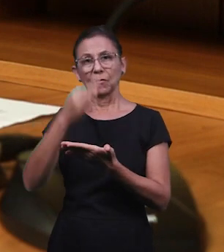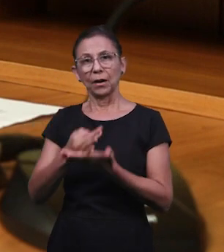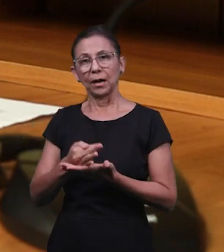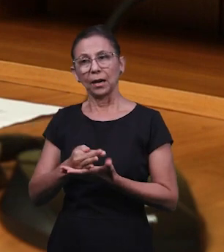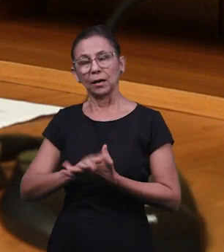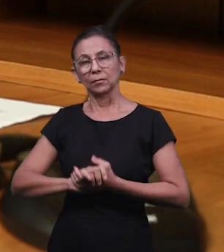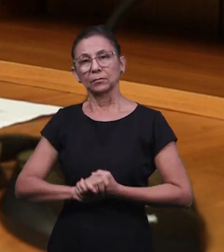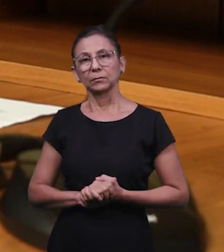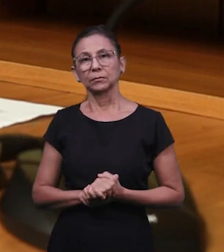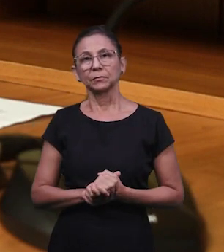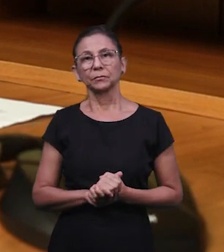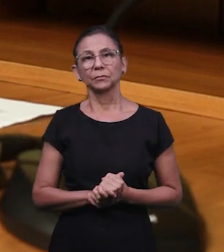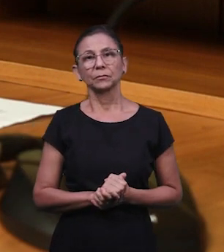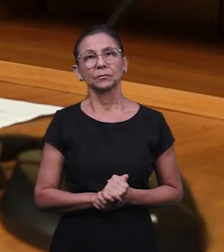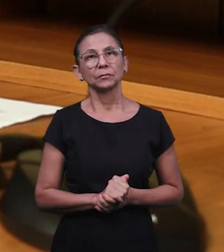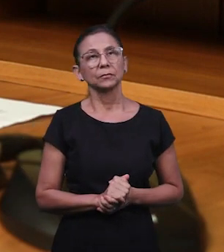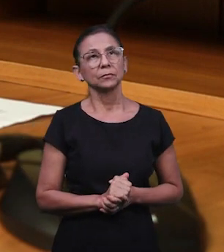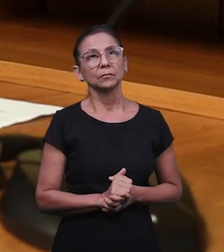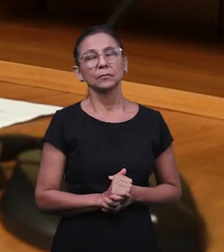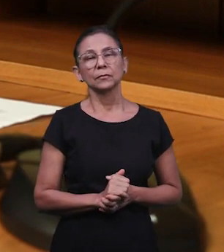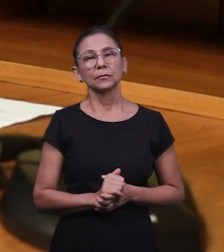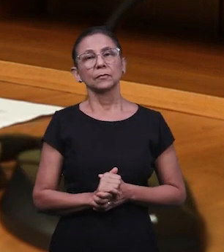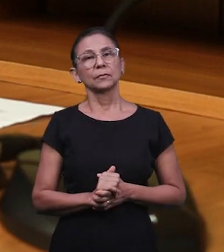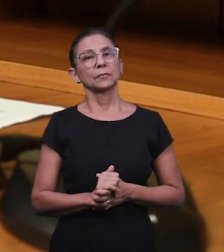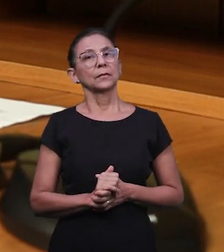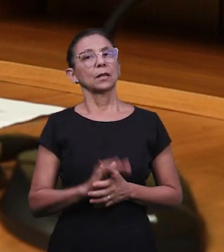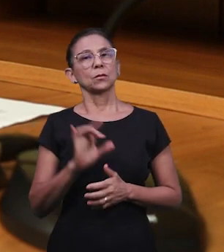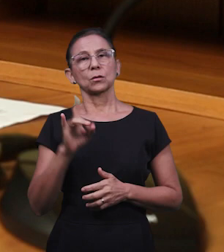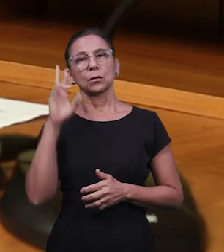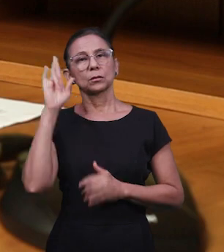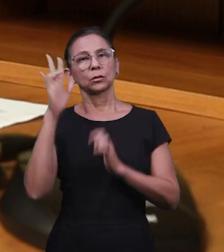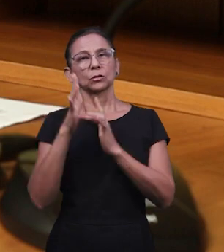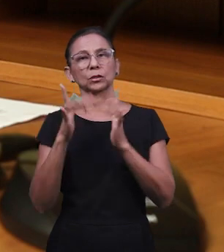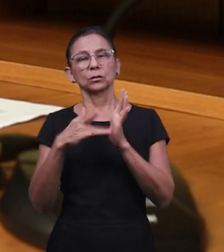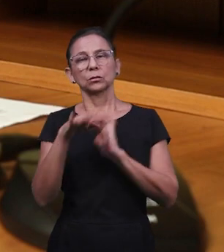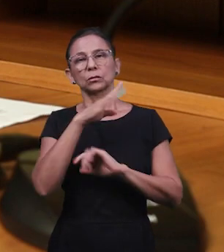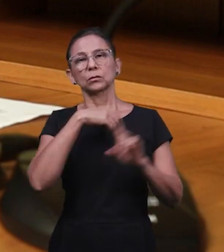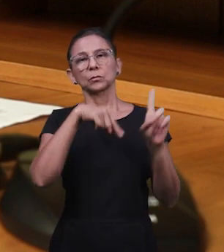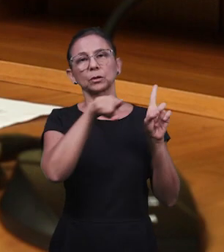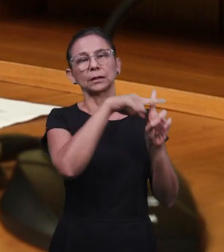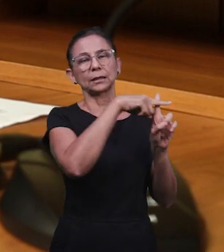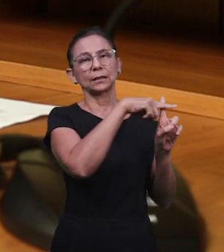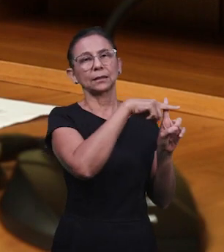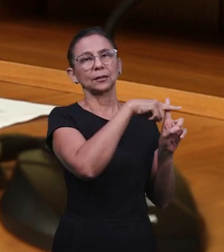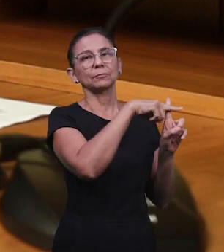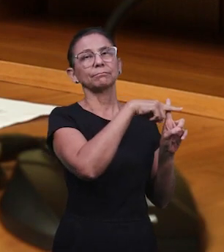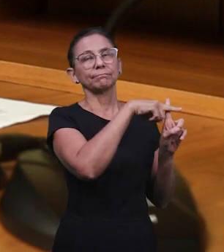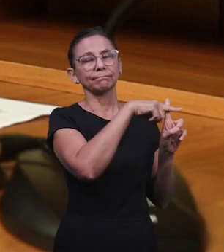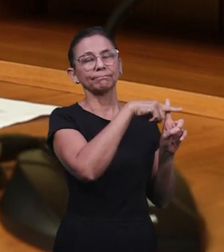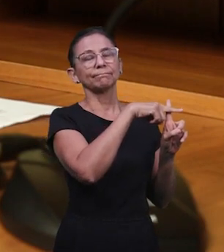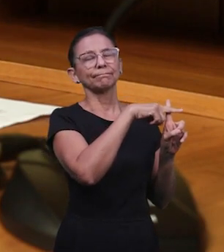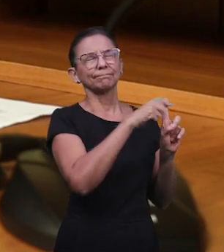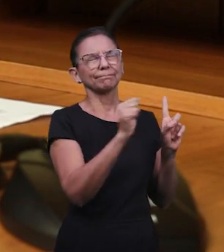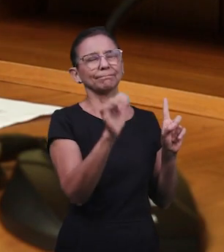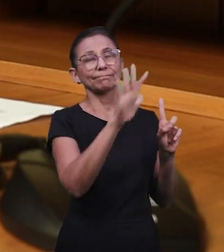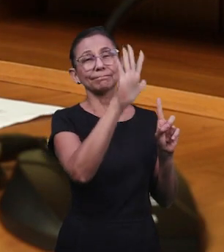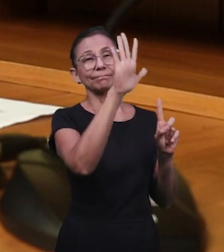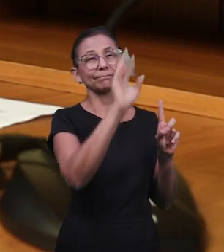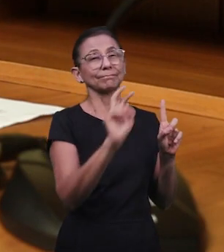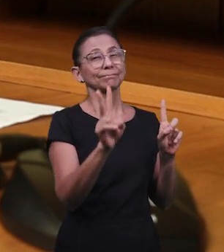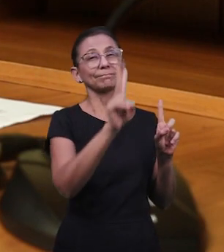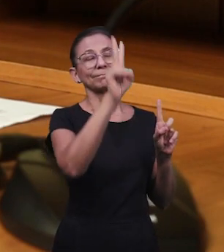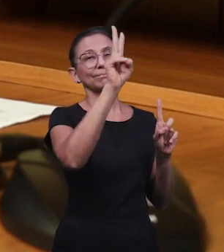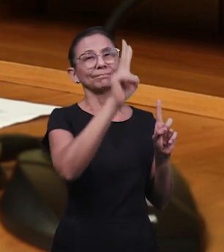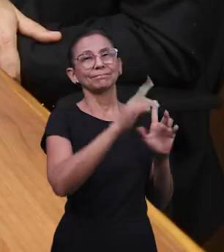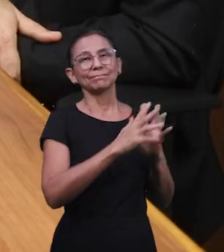salvos? Não podia ser outro sacrifício a não ser o Senhor Jesus. Só tinha esse preço. Era o mais alto preço.